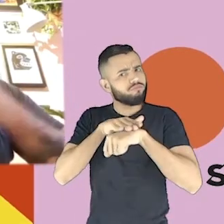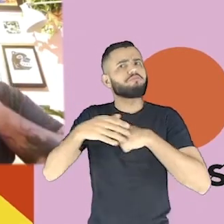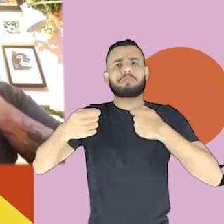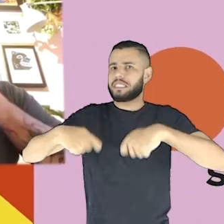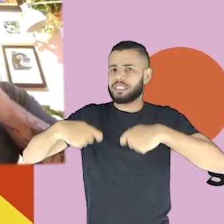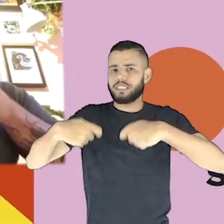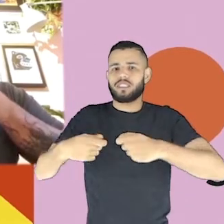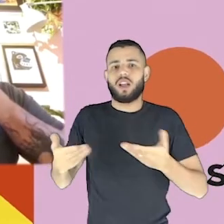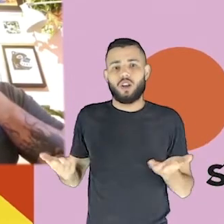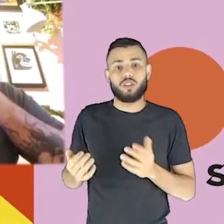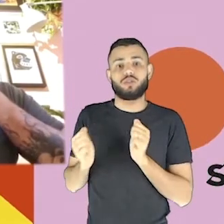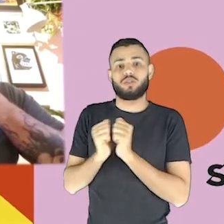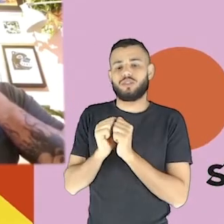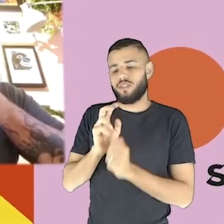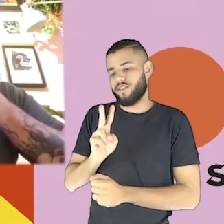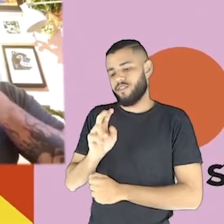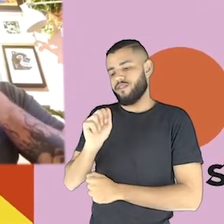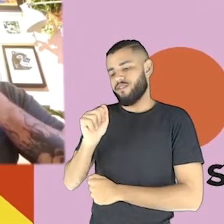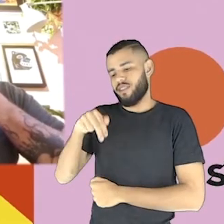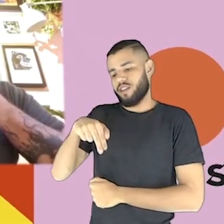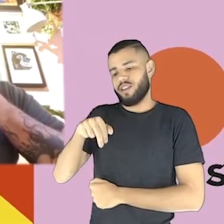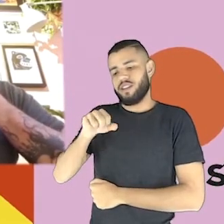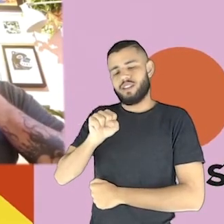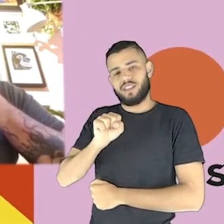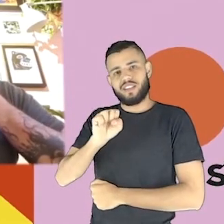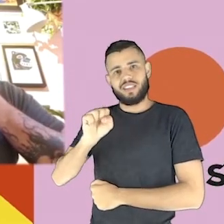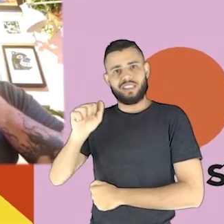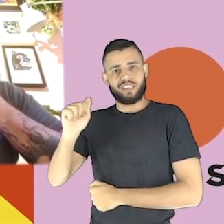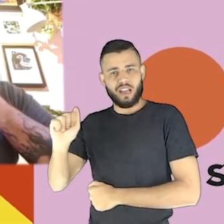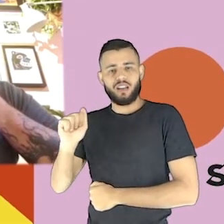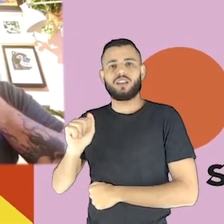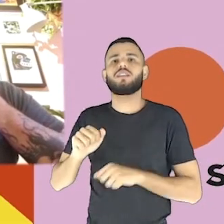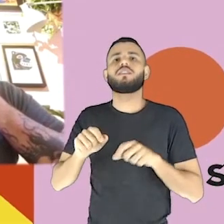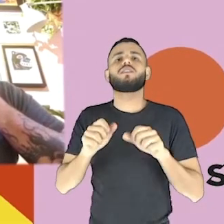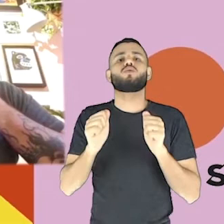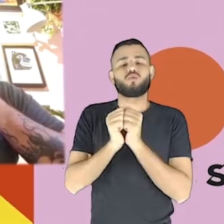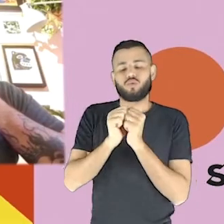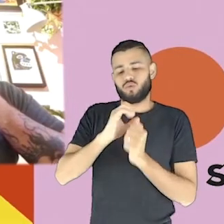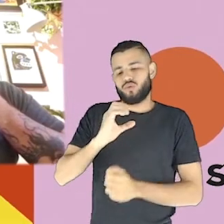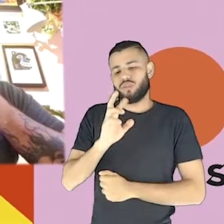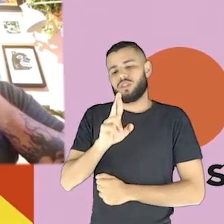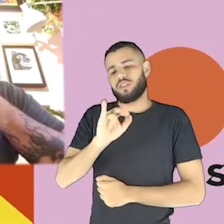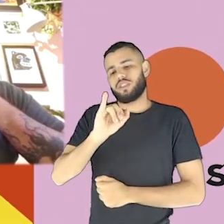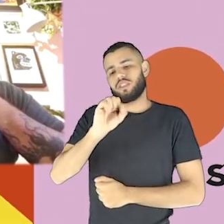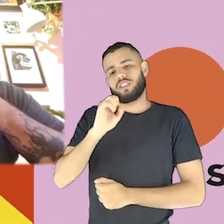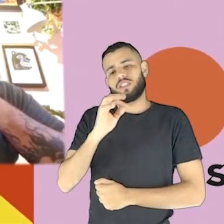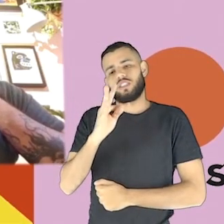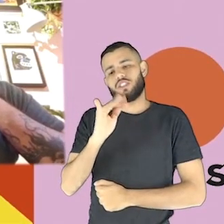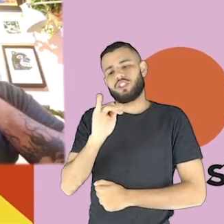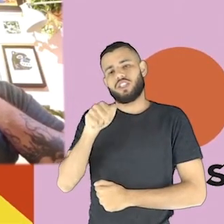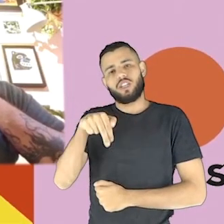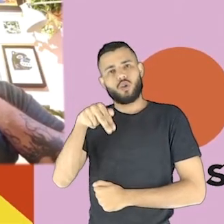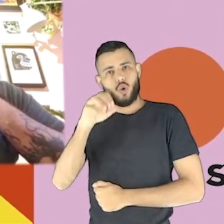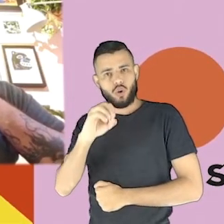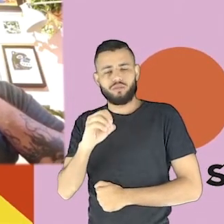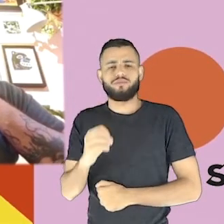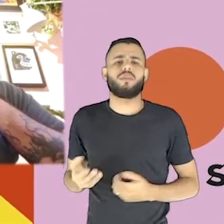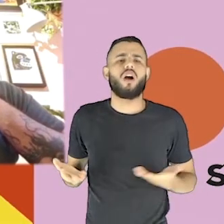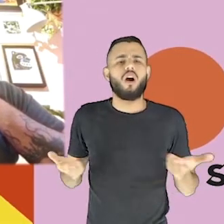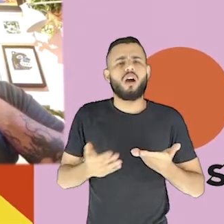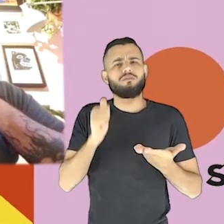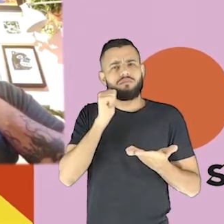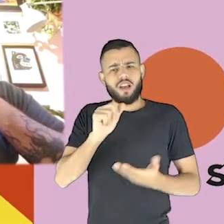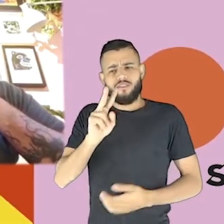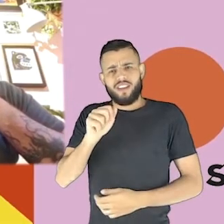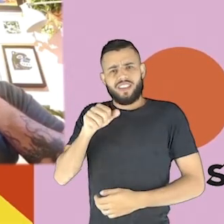isso. Estamos aqui com a Vanessa Joda e Cristiano Collier. Vanessa, conta para nós um pouquinho aí